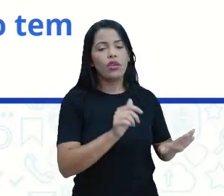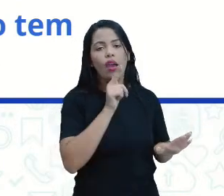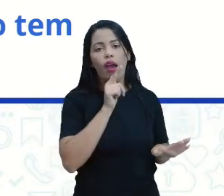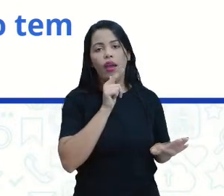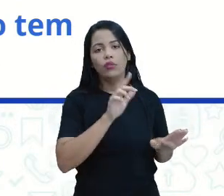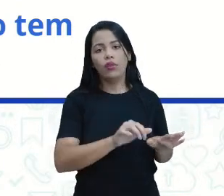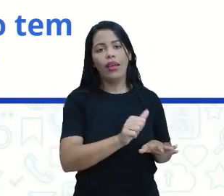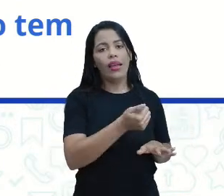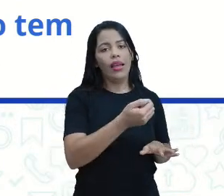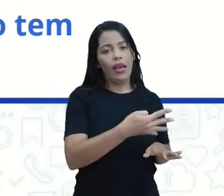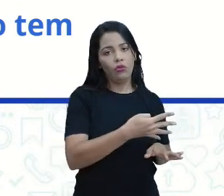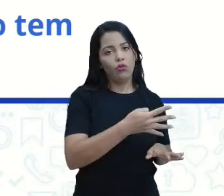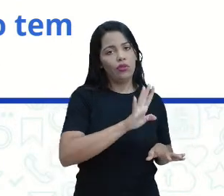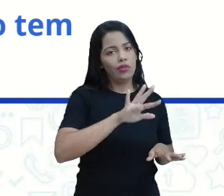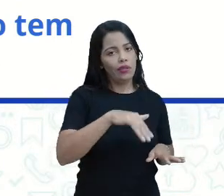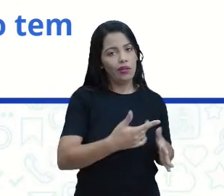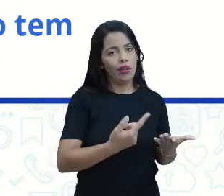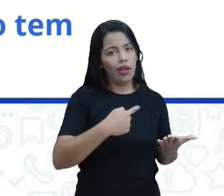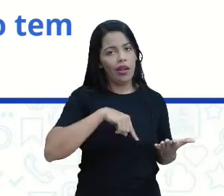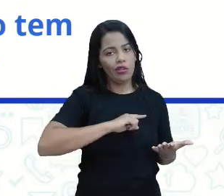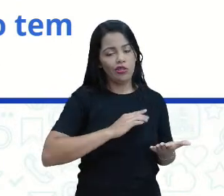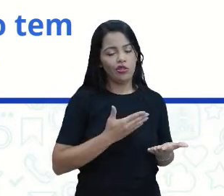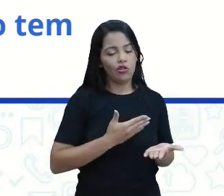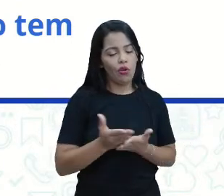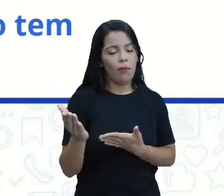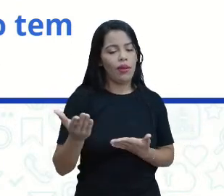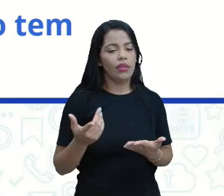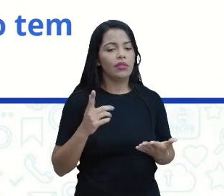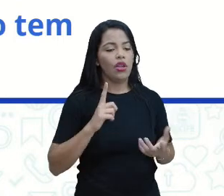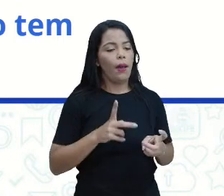14 baldes. Então, a gente já começa aí a perceber